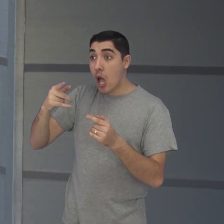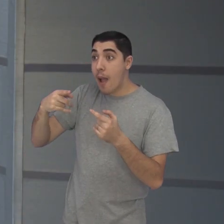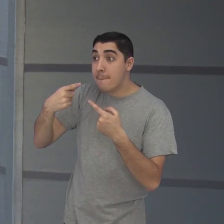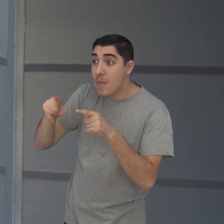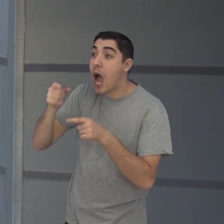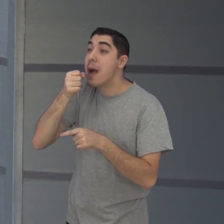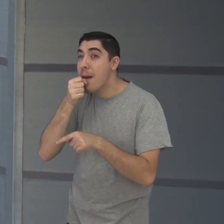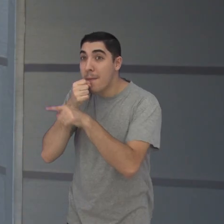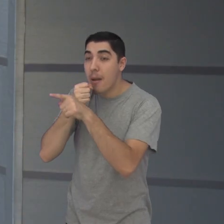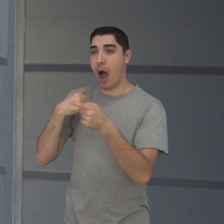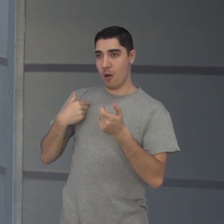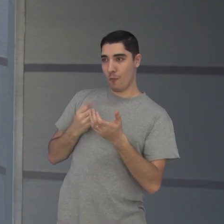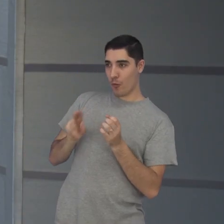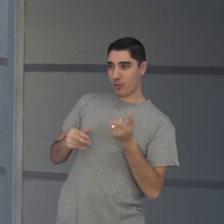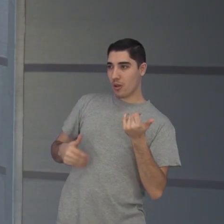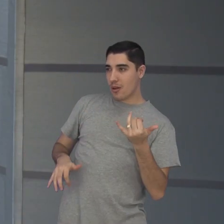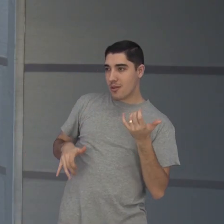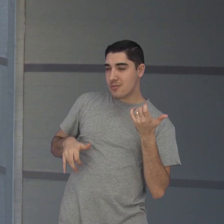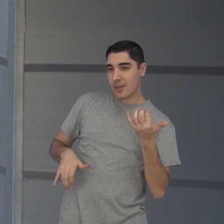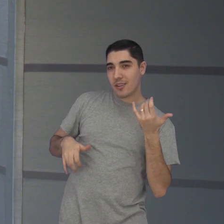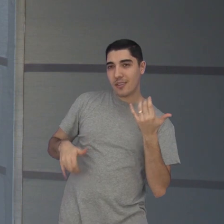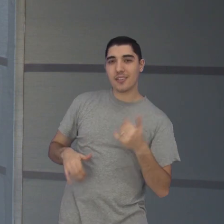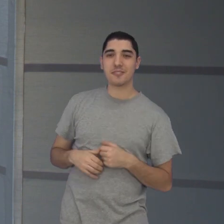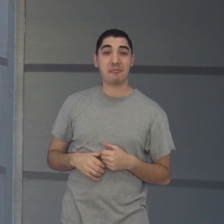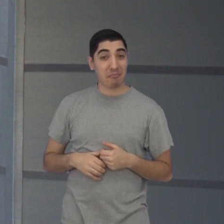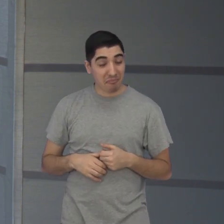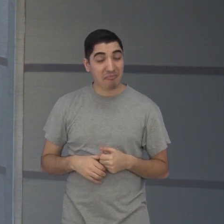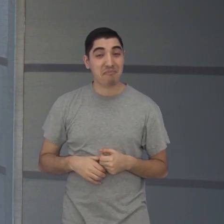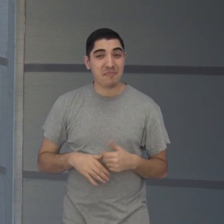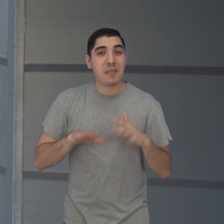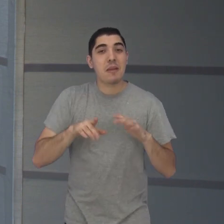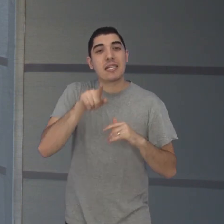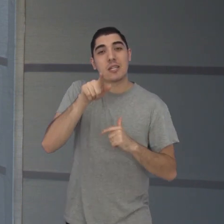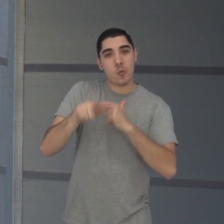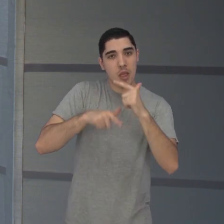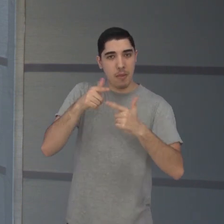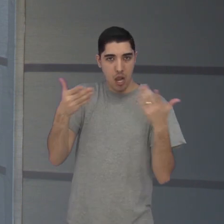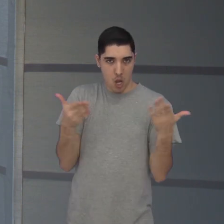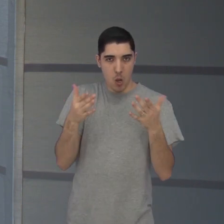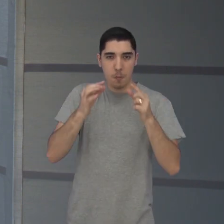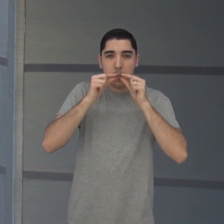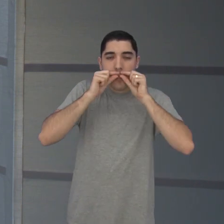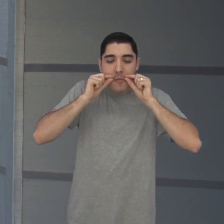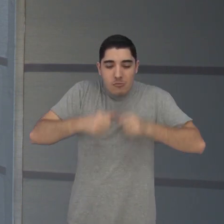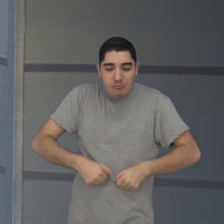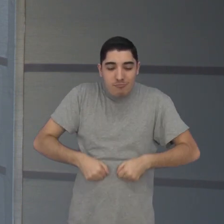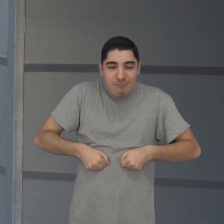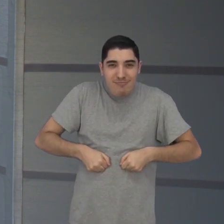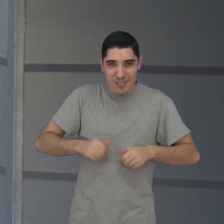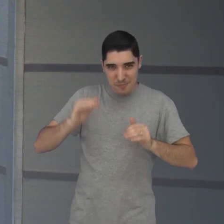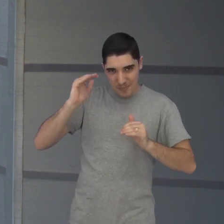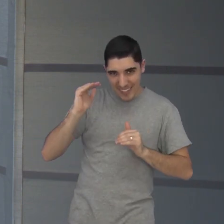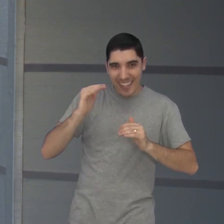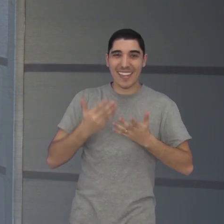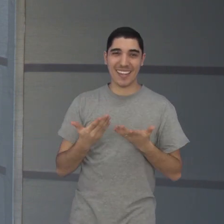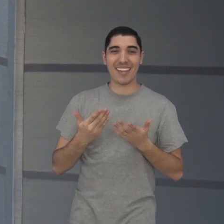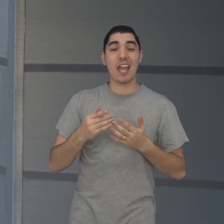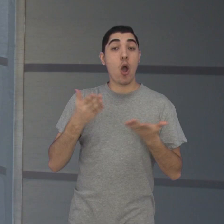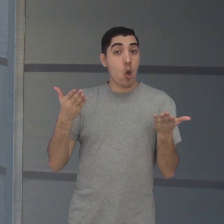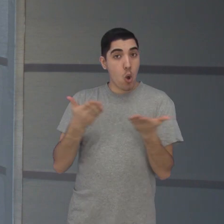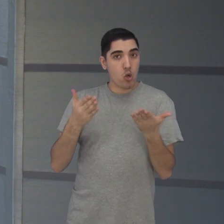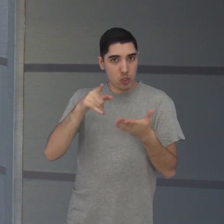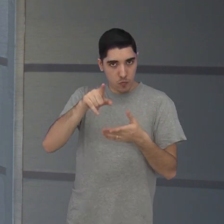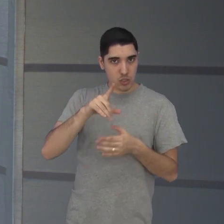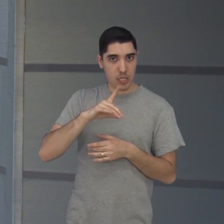Agora canta aí eu vou acompanhar você. É isso aí. Pedro, agora o seu trabalho como Mazzaropi ou Mazzaropinho, cara, o